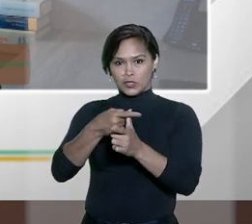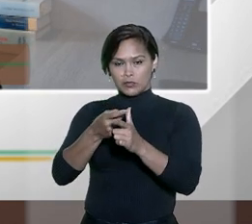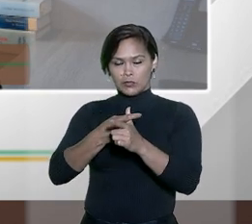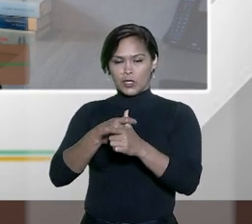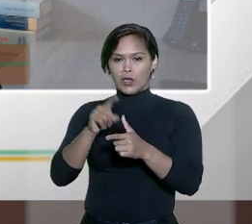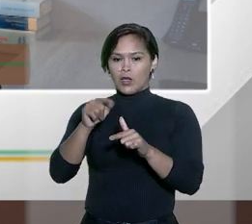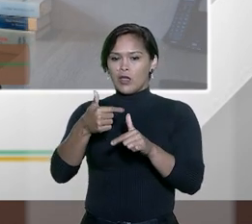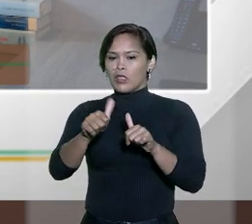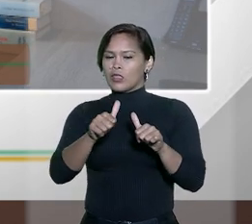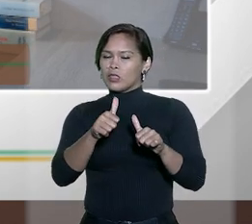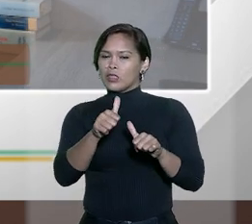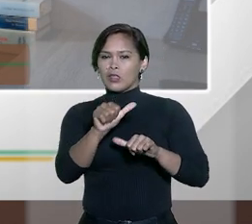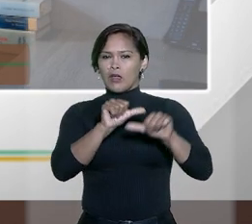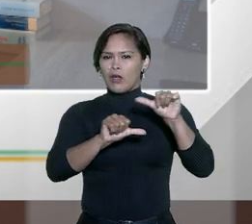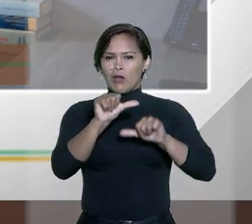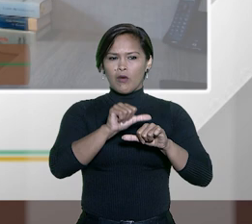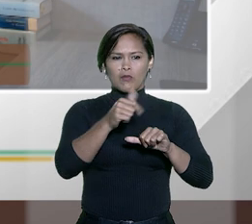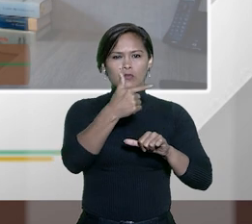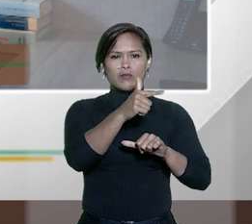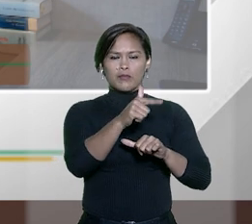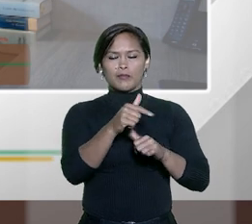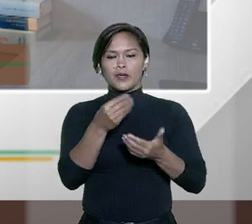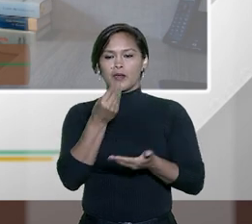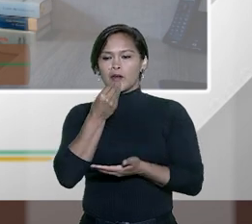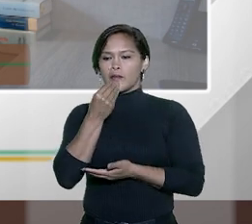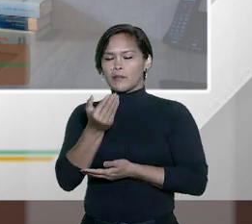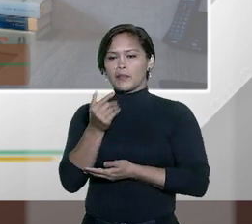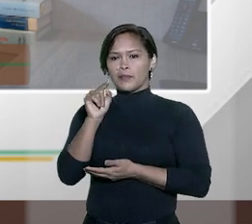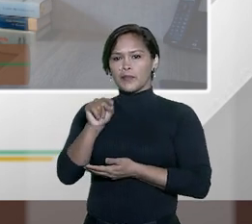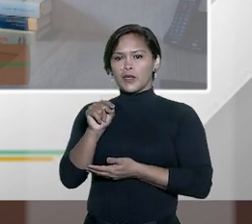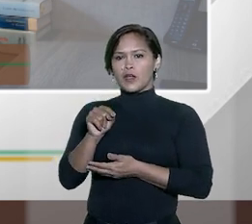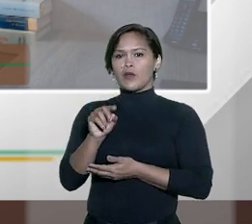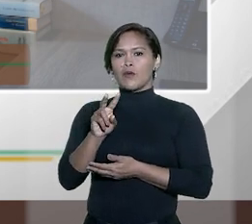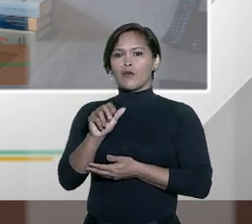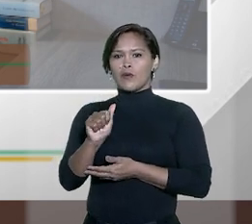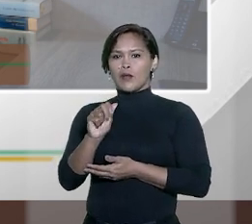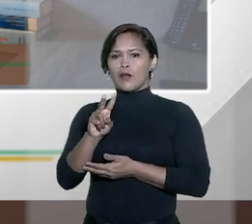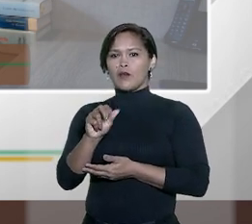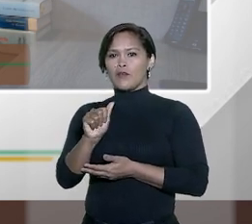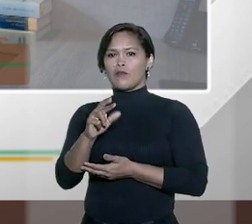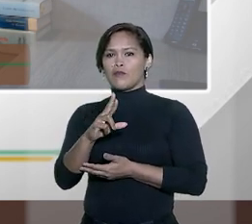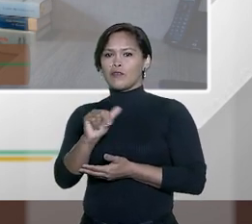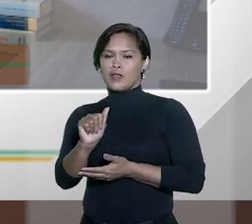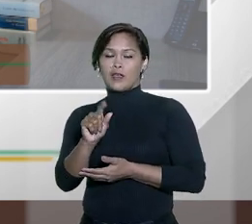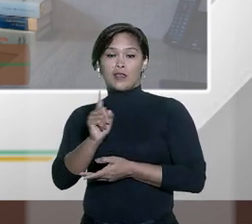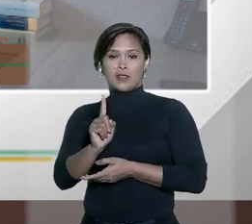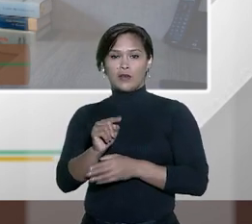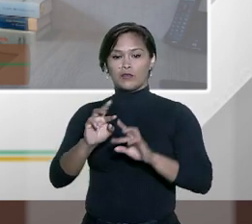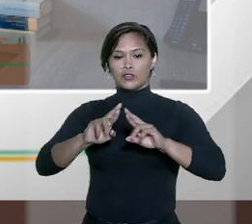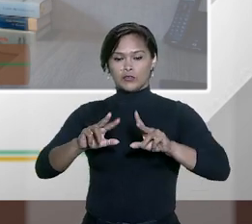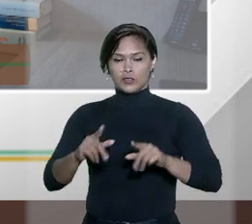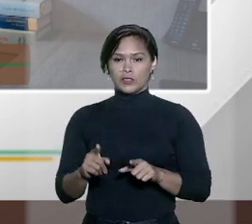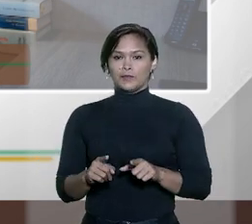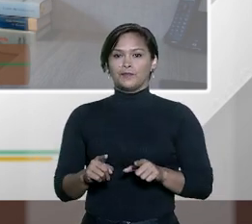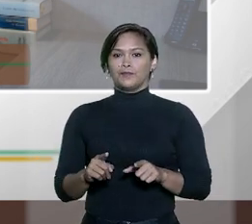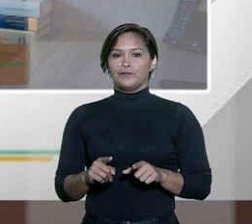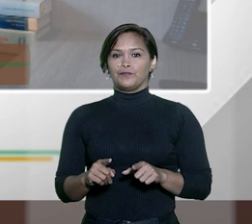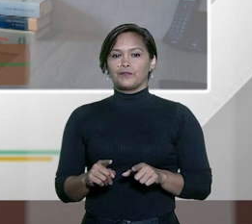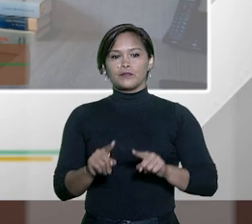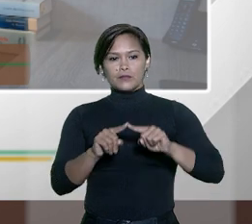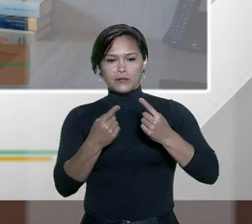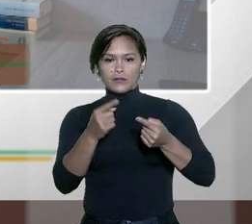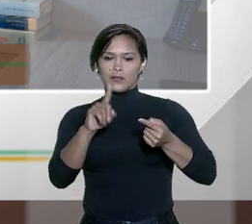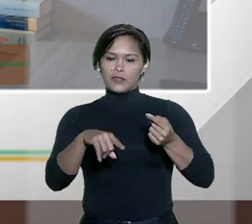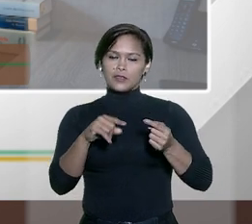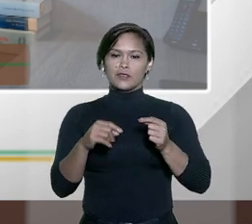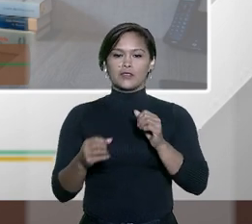houve uma alteração para que seja expedido o alvará de levantamento do valor, né? Então, até